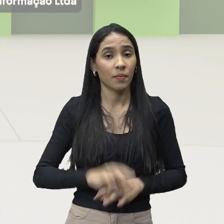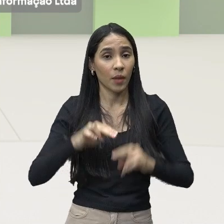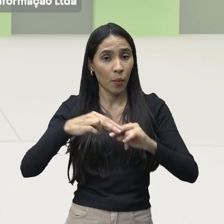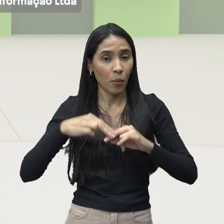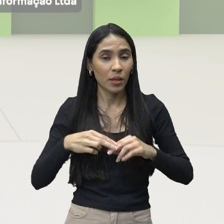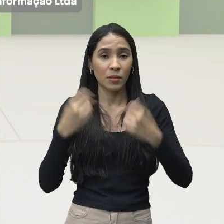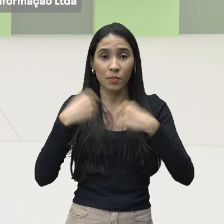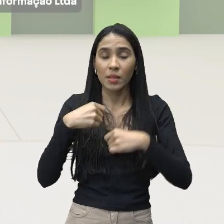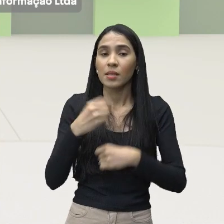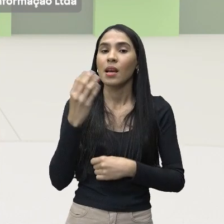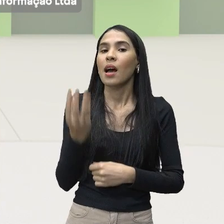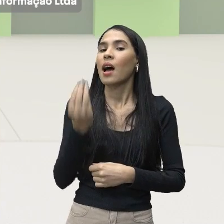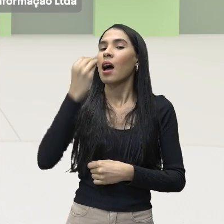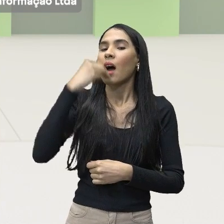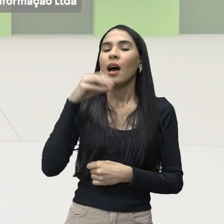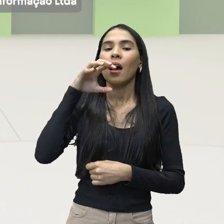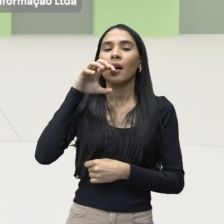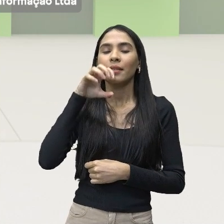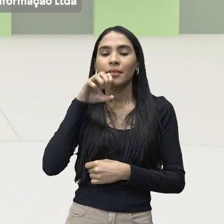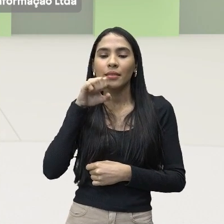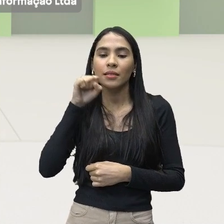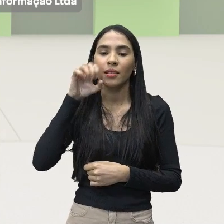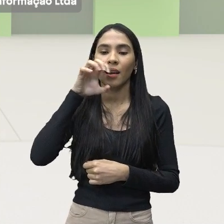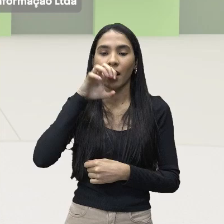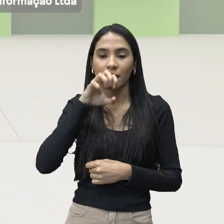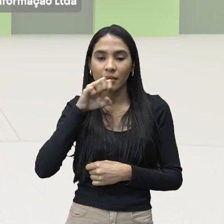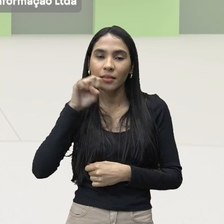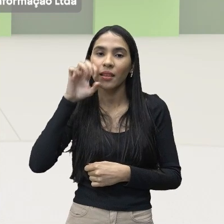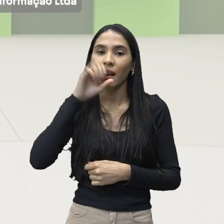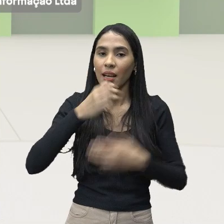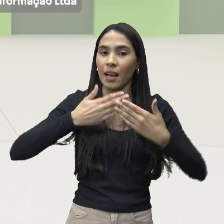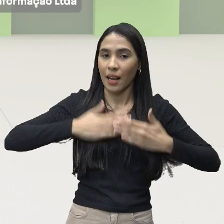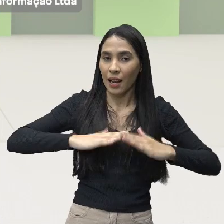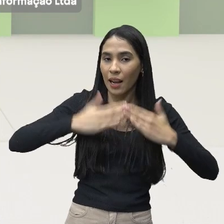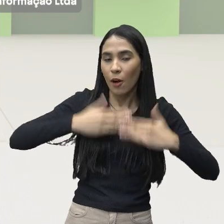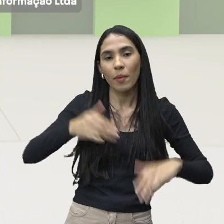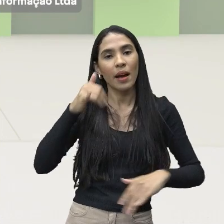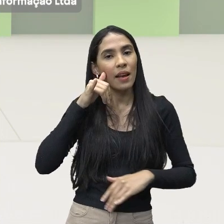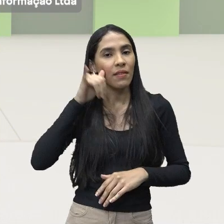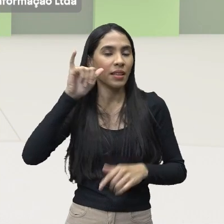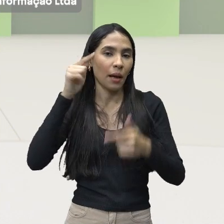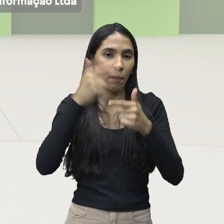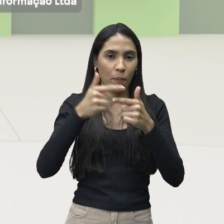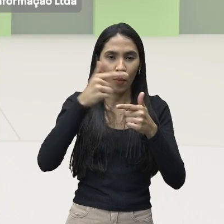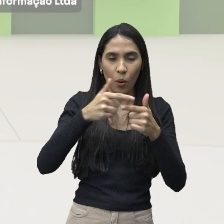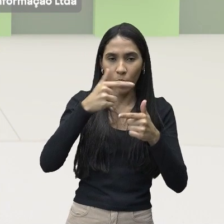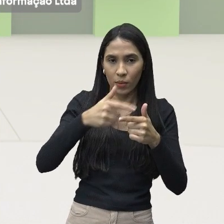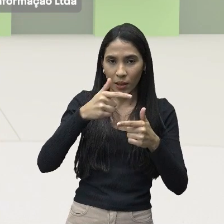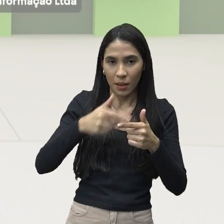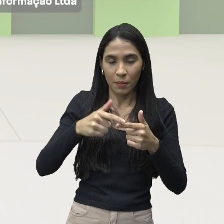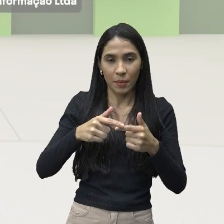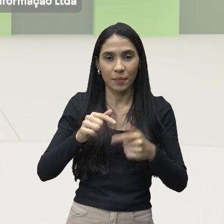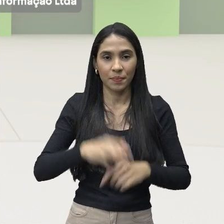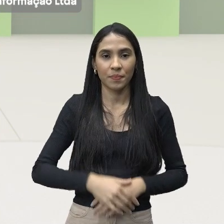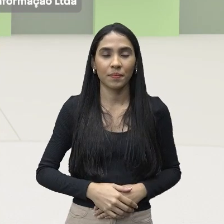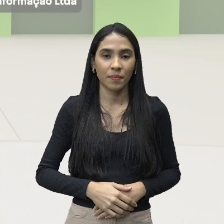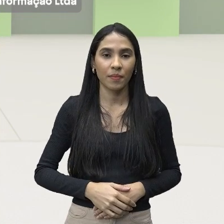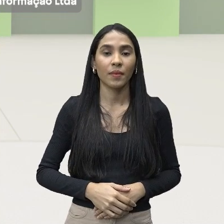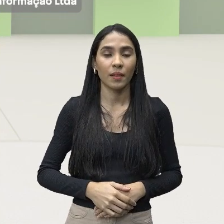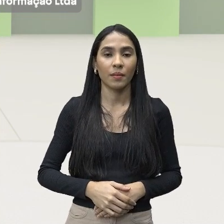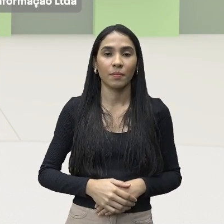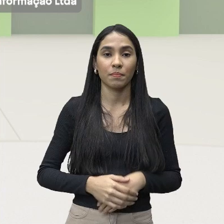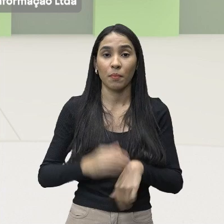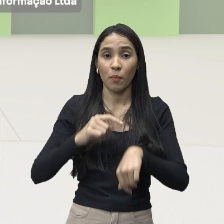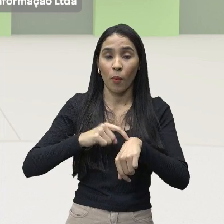deve mastigar lentamente, fazer a nossa alimentação com calma, para não acontecer nenhum acidente, né? Nenhum engasgo aí durante a